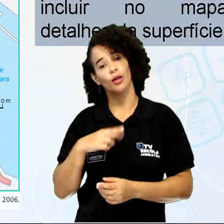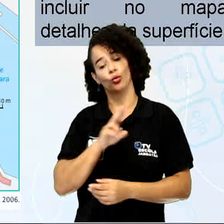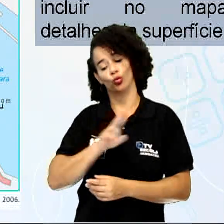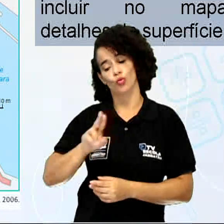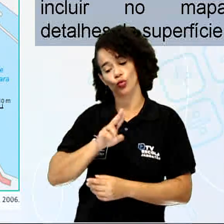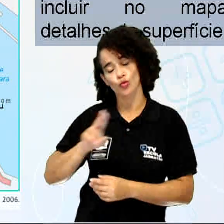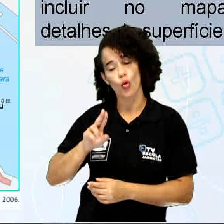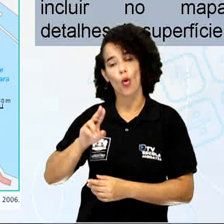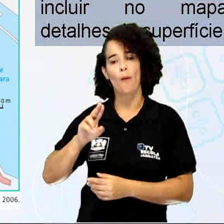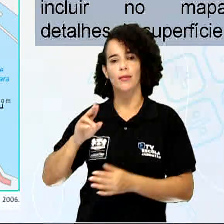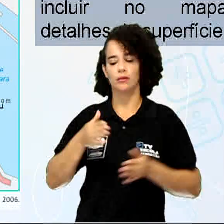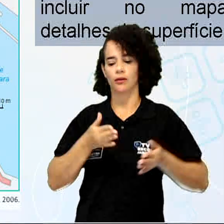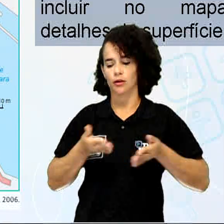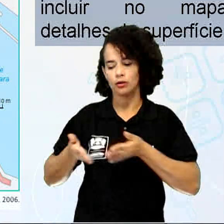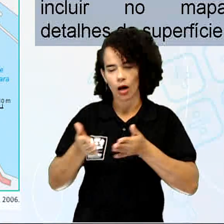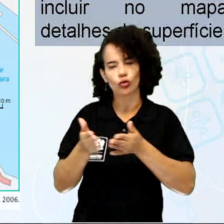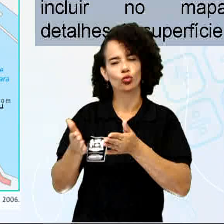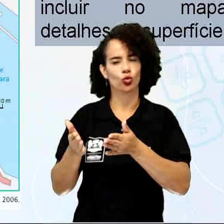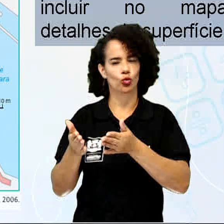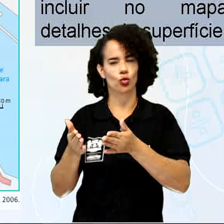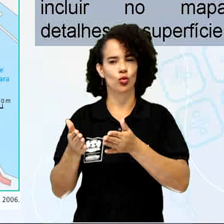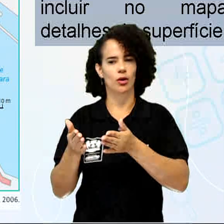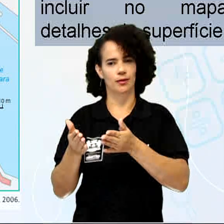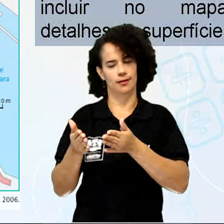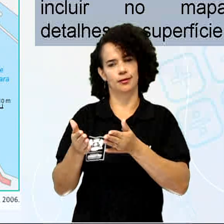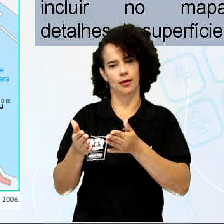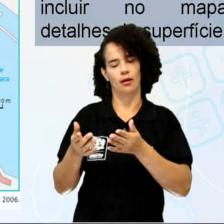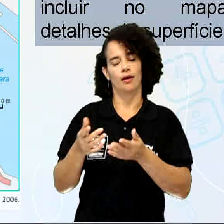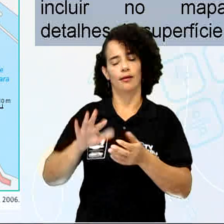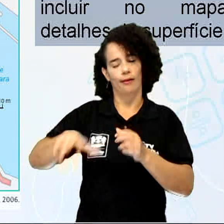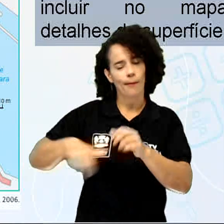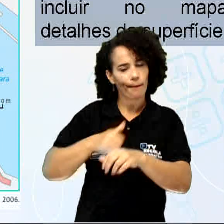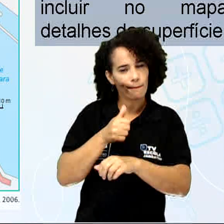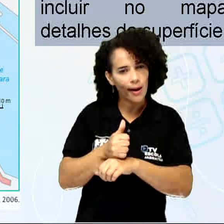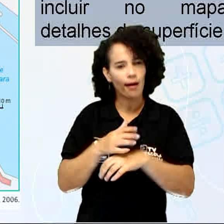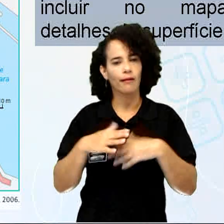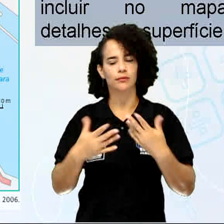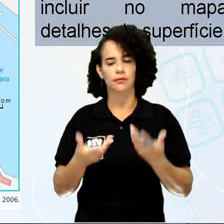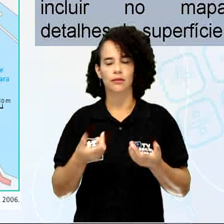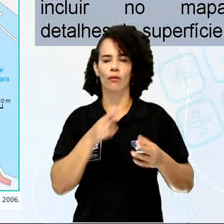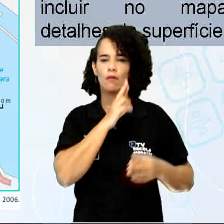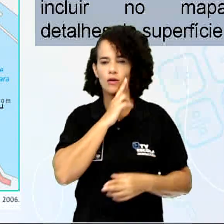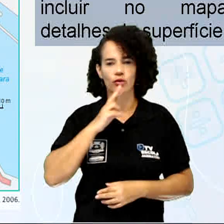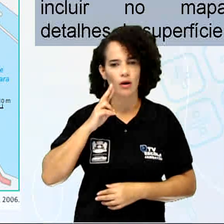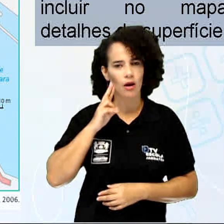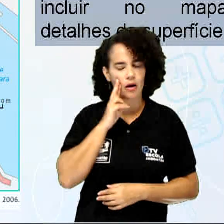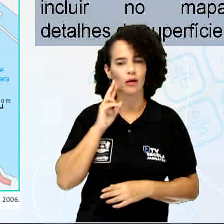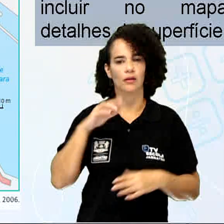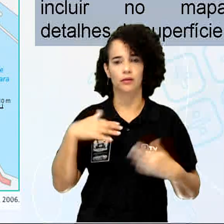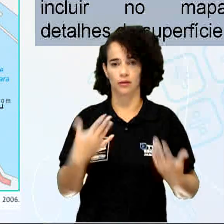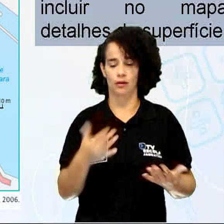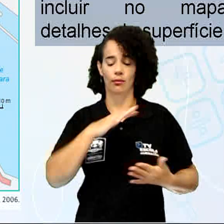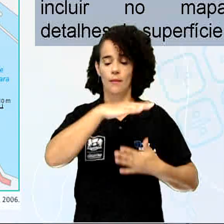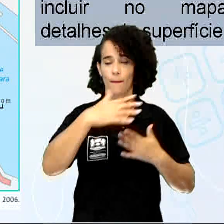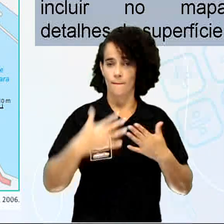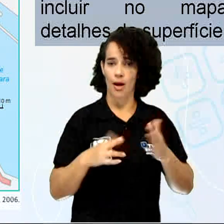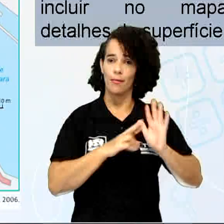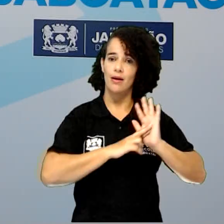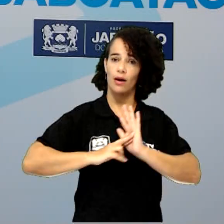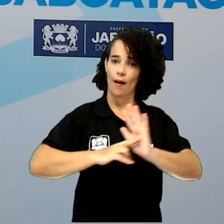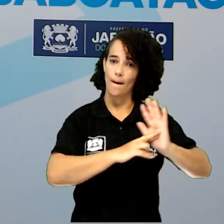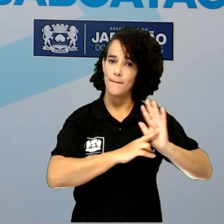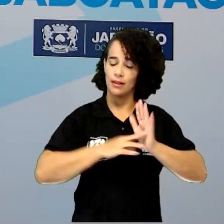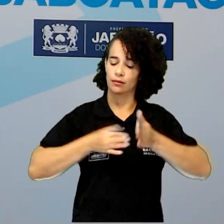exemplo, praça. Se o autor quisesse colocar, ele podia identificar ali um restaurante. É um mapa que representa